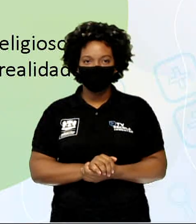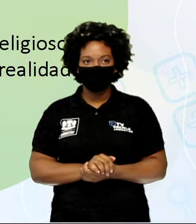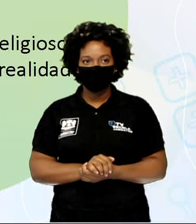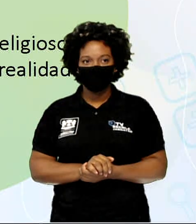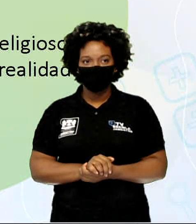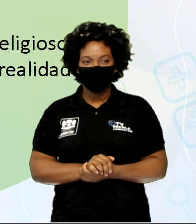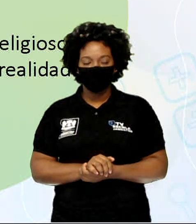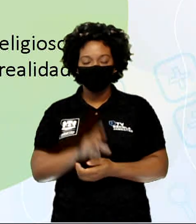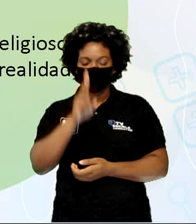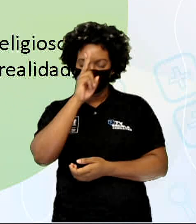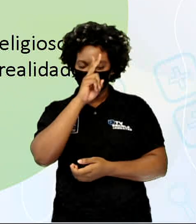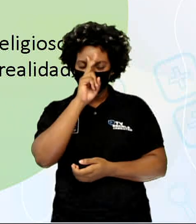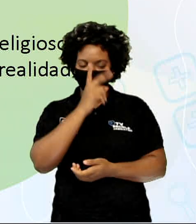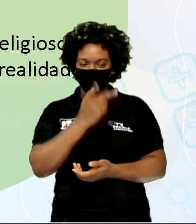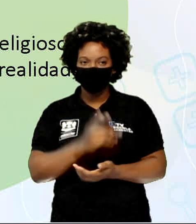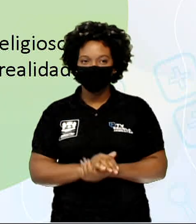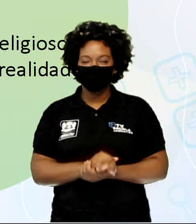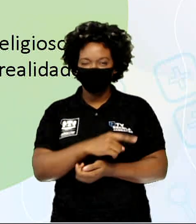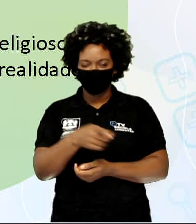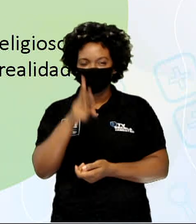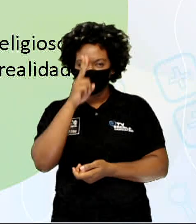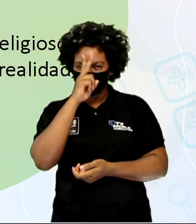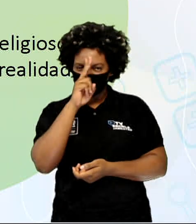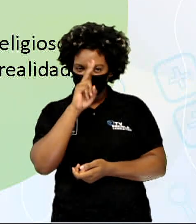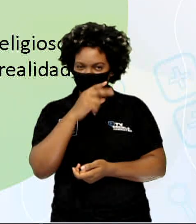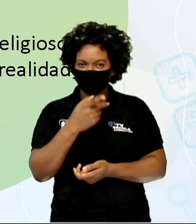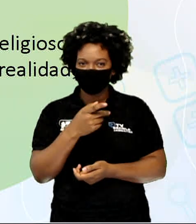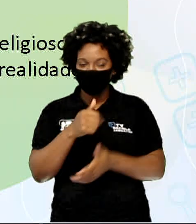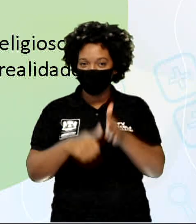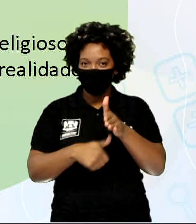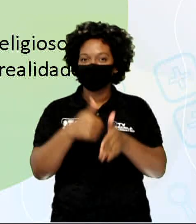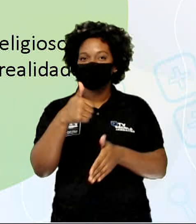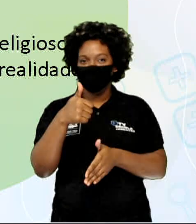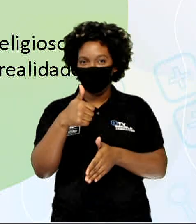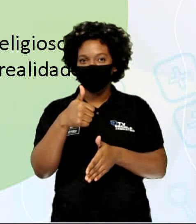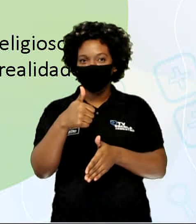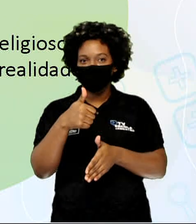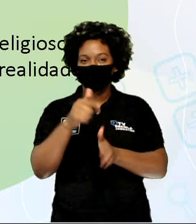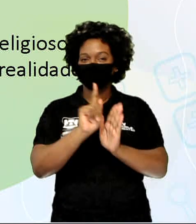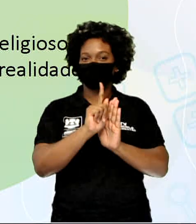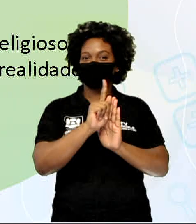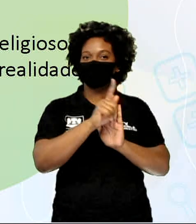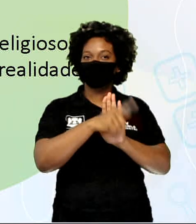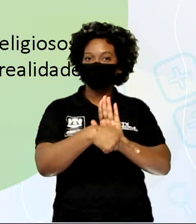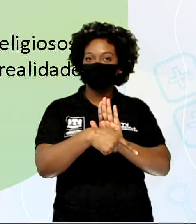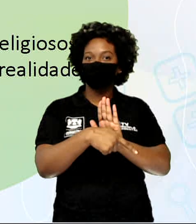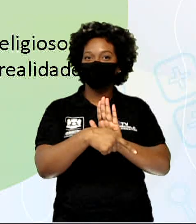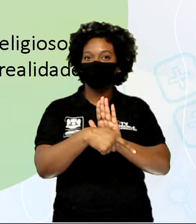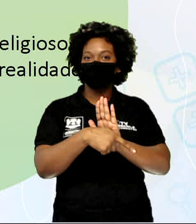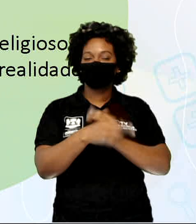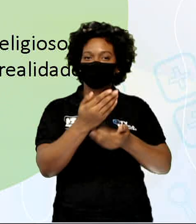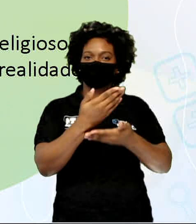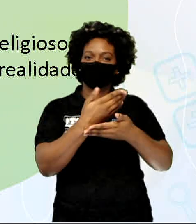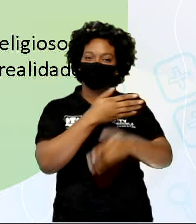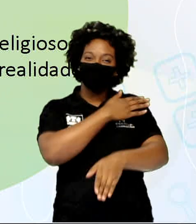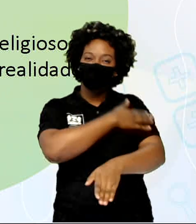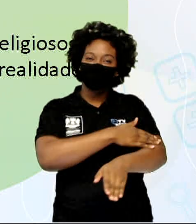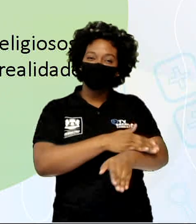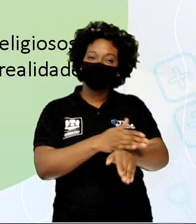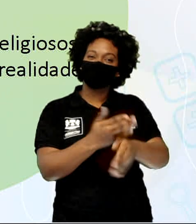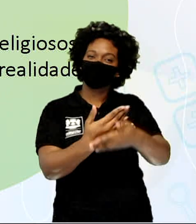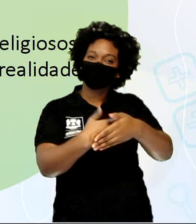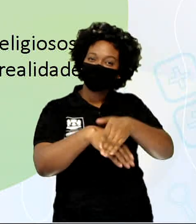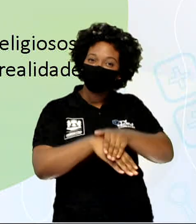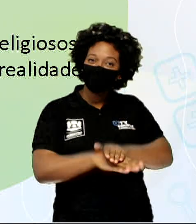para relembrarmos. Vamos ver se vocês lembram. Primeiro, é um gênero que tem uma tradição literária regional, ou